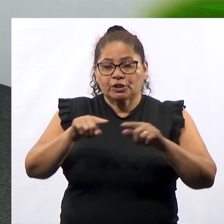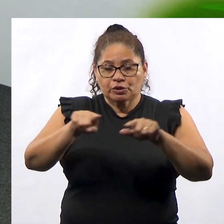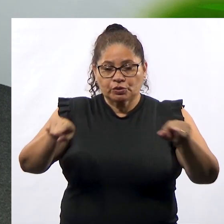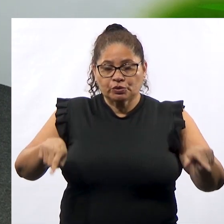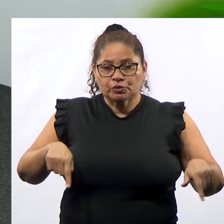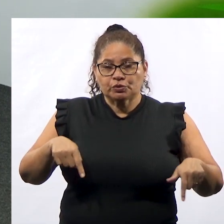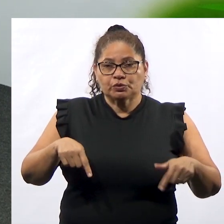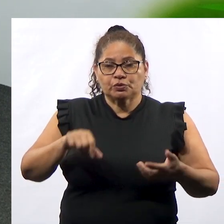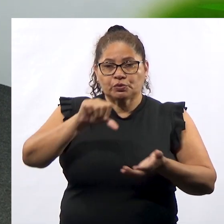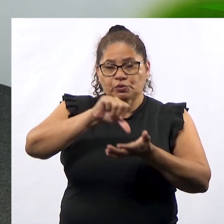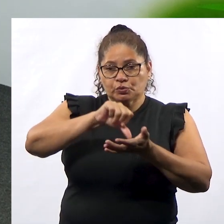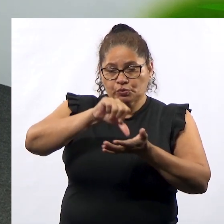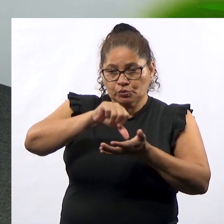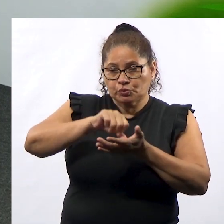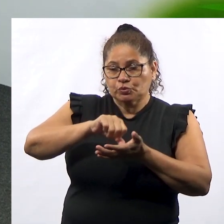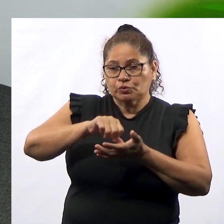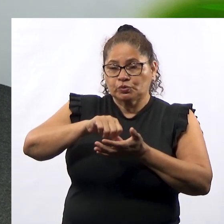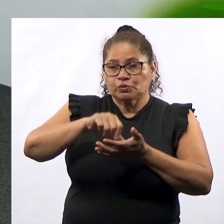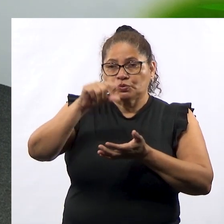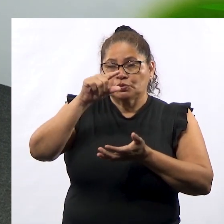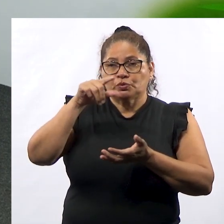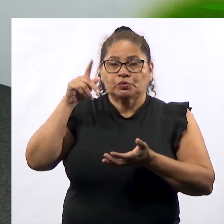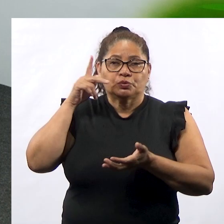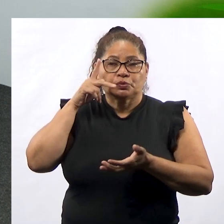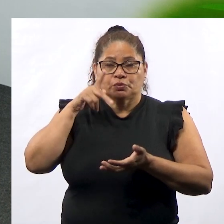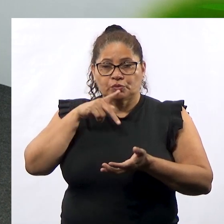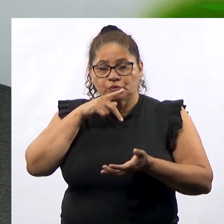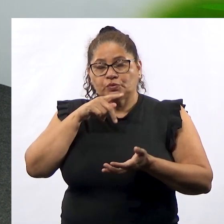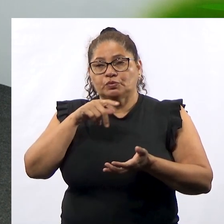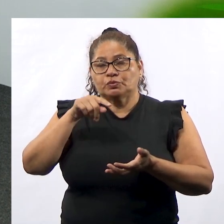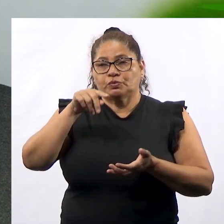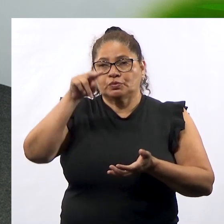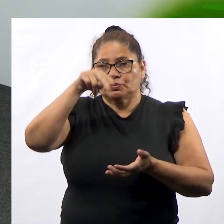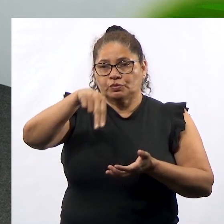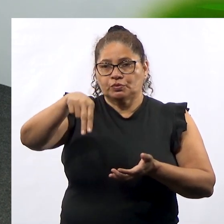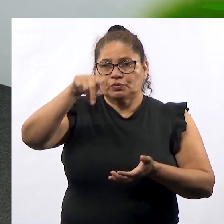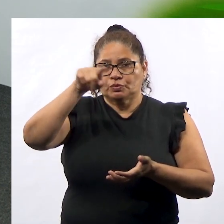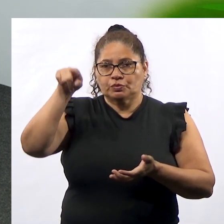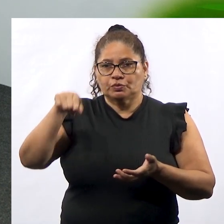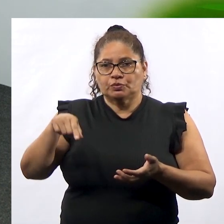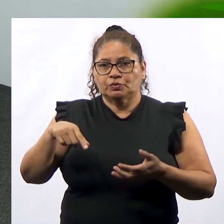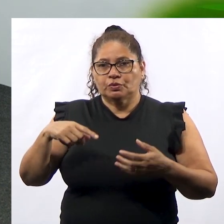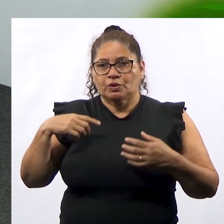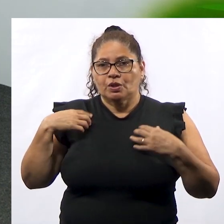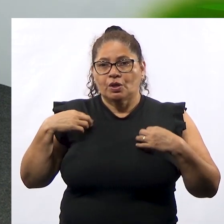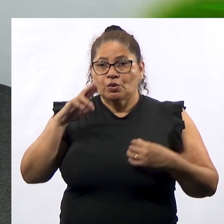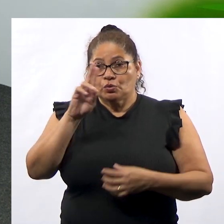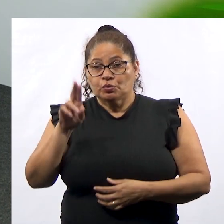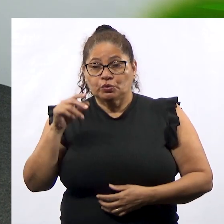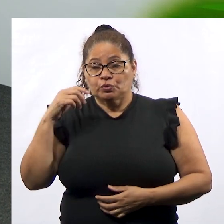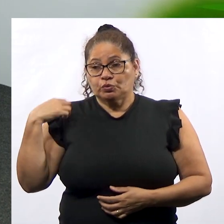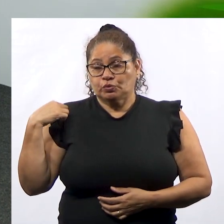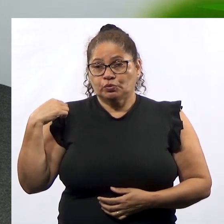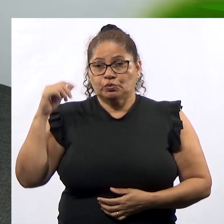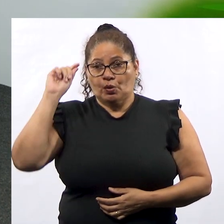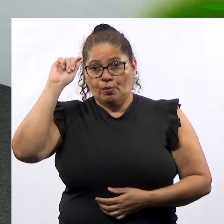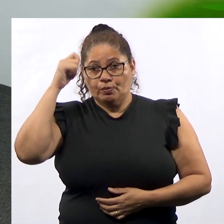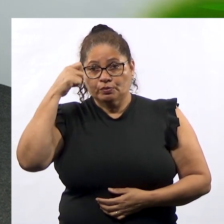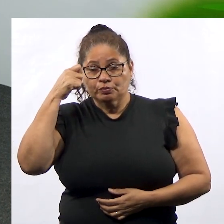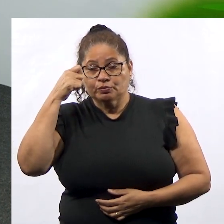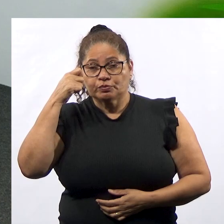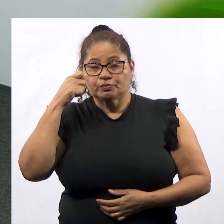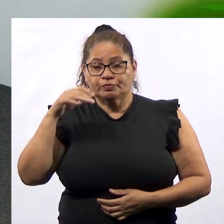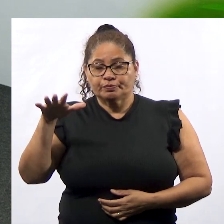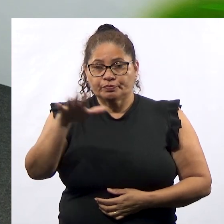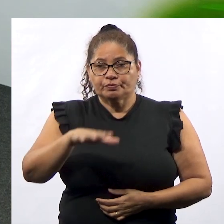campus Porto Velho, Zona Norte. Sou uma mulher morena clara, estou utilizando aqui uma blusa preta. No ambiente em que